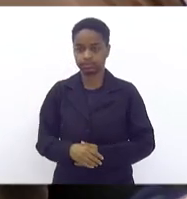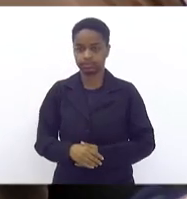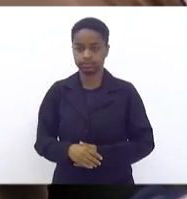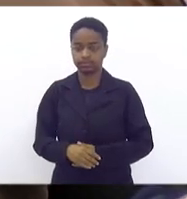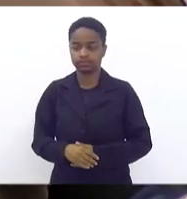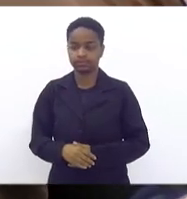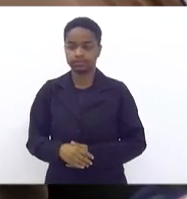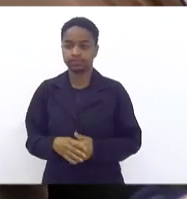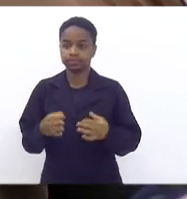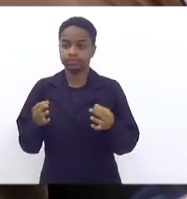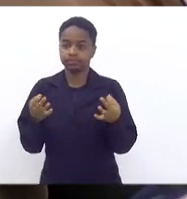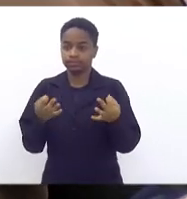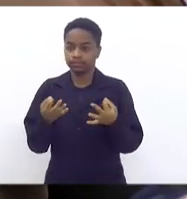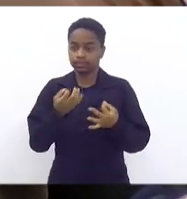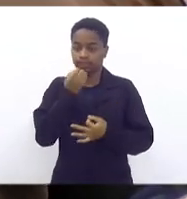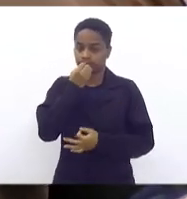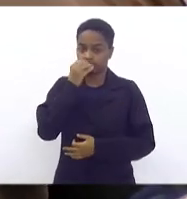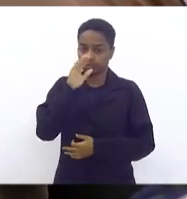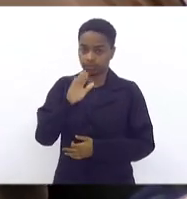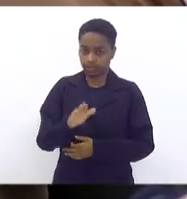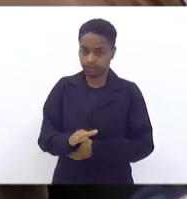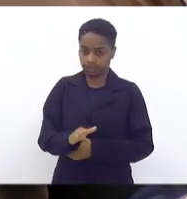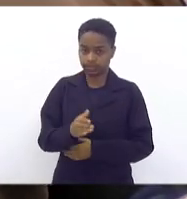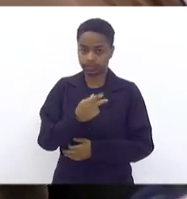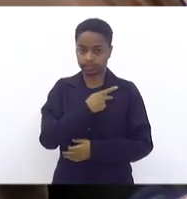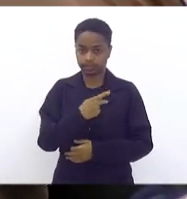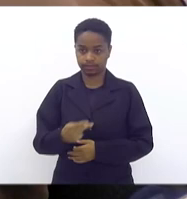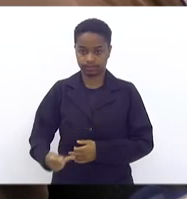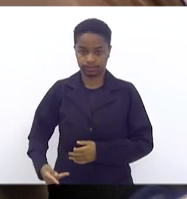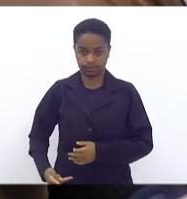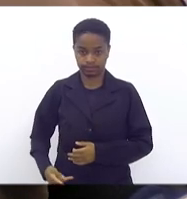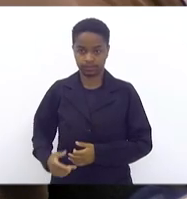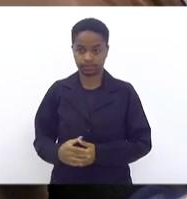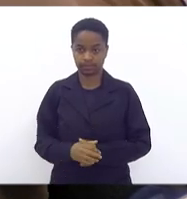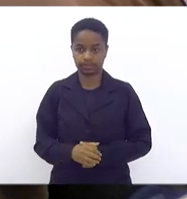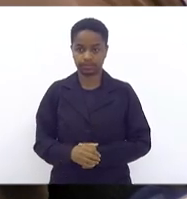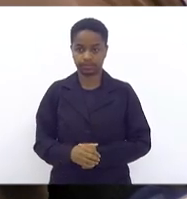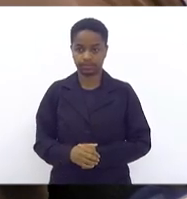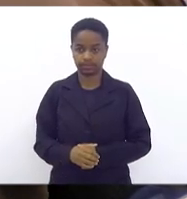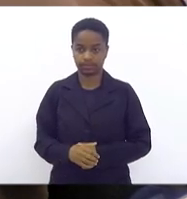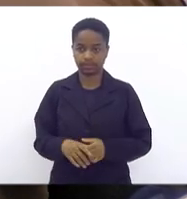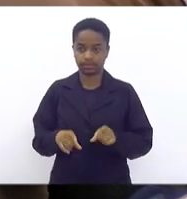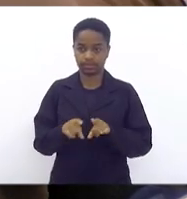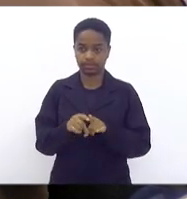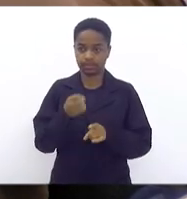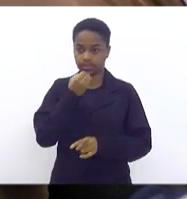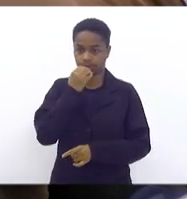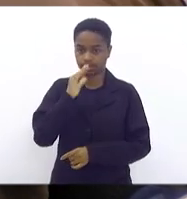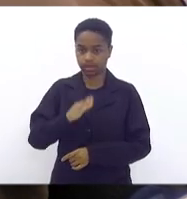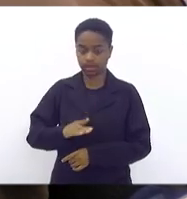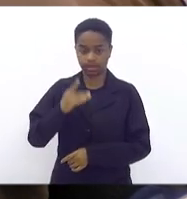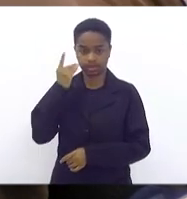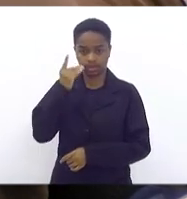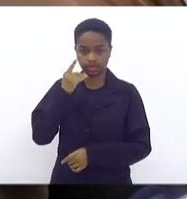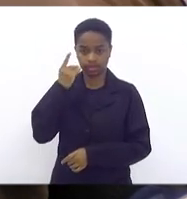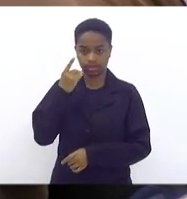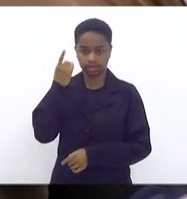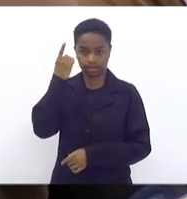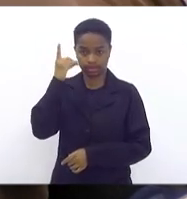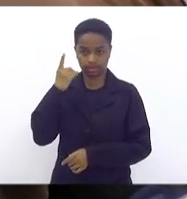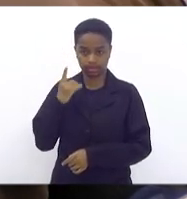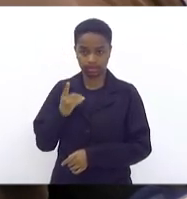perfeito muito boa tarde senhora presidente eh muito boa tarde senhora deputada Dani balb senhor